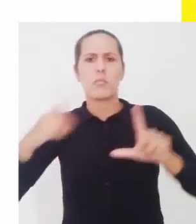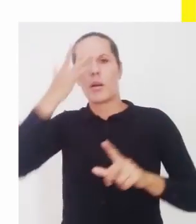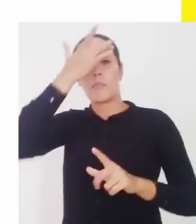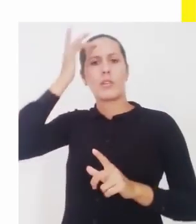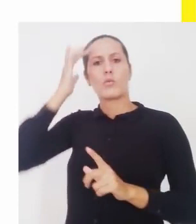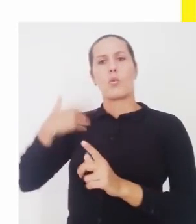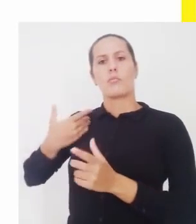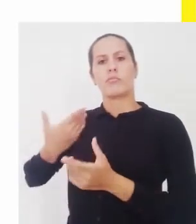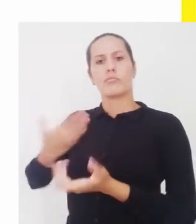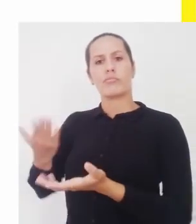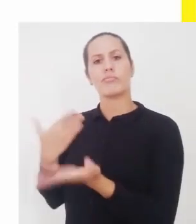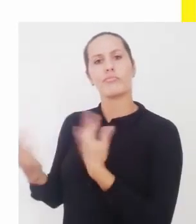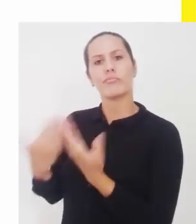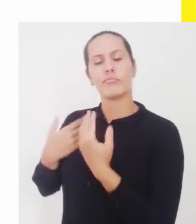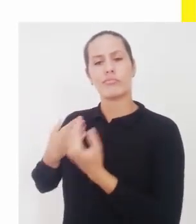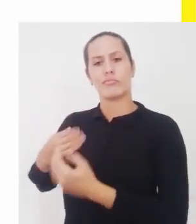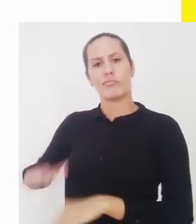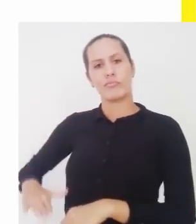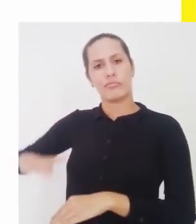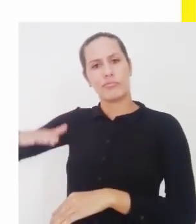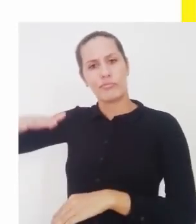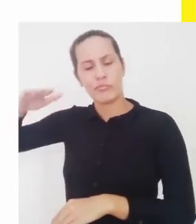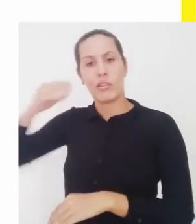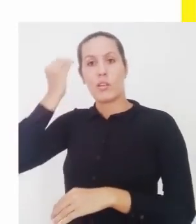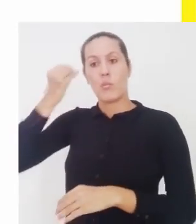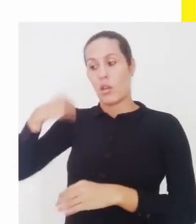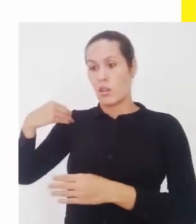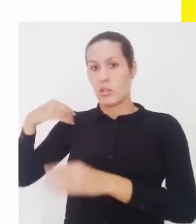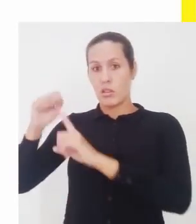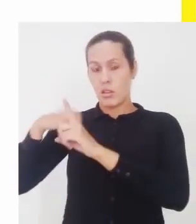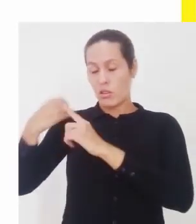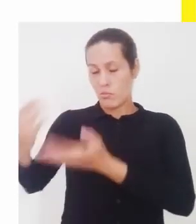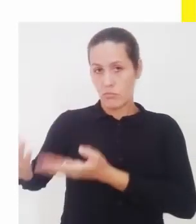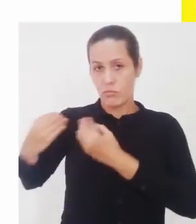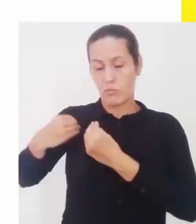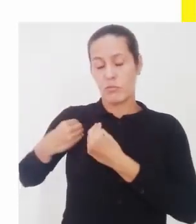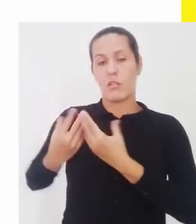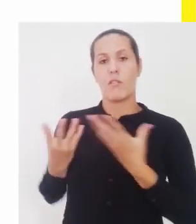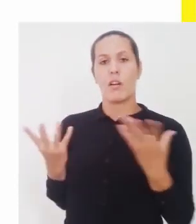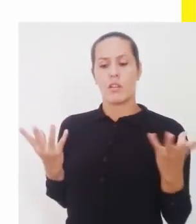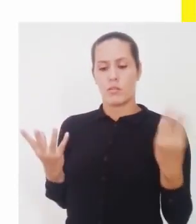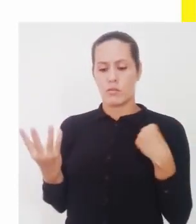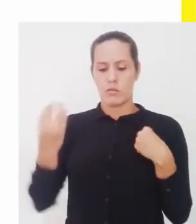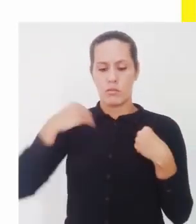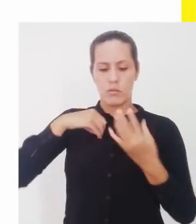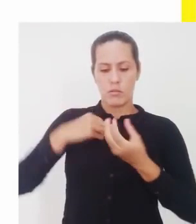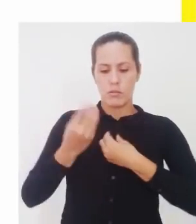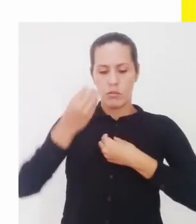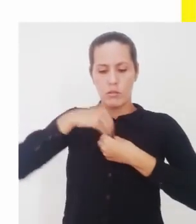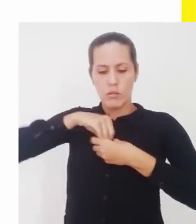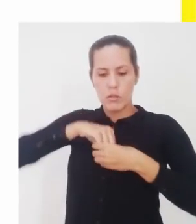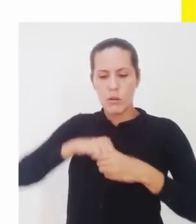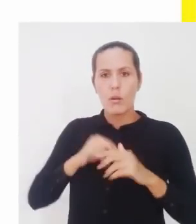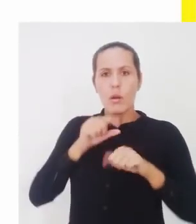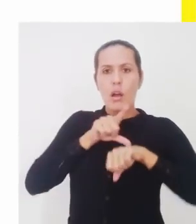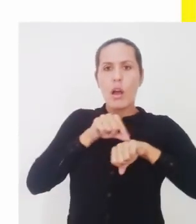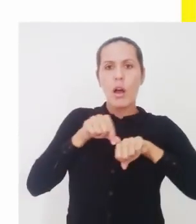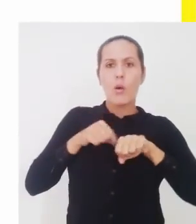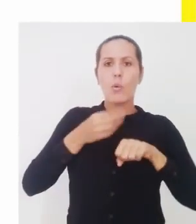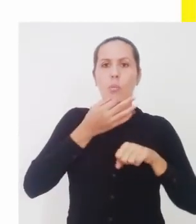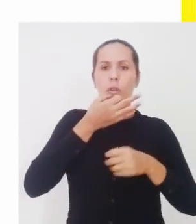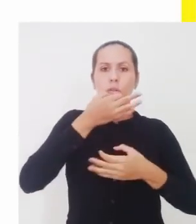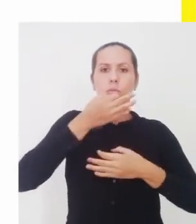olhada. Na verdade, o lugar onde você vive, tudo que você assiste, tudo que você lê, as pessoas com quem